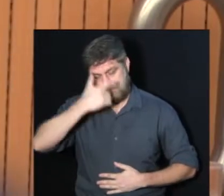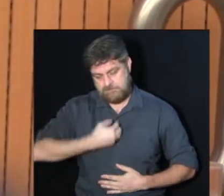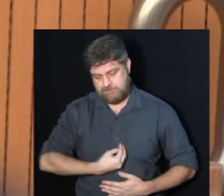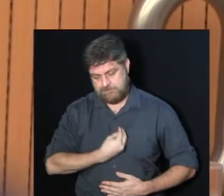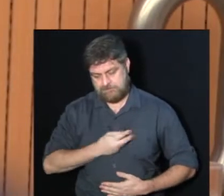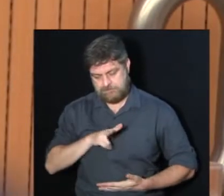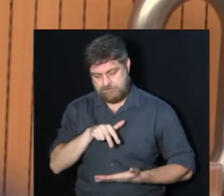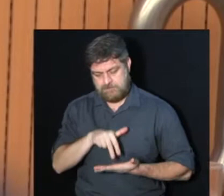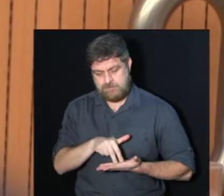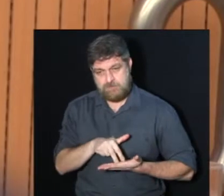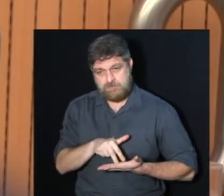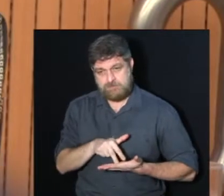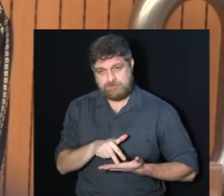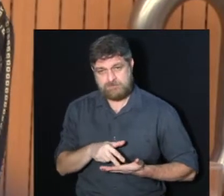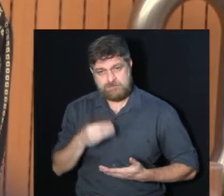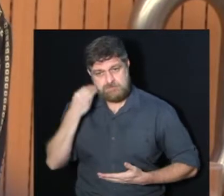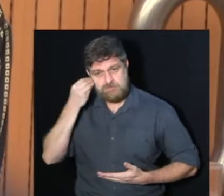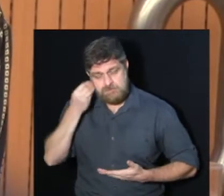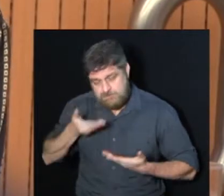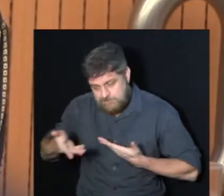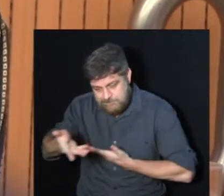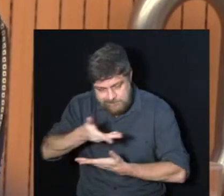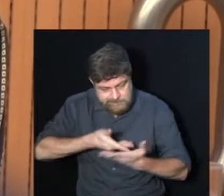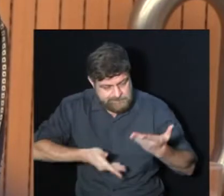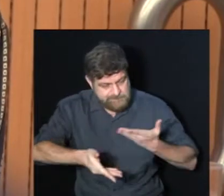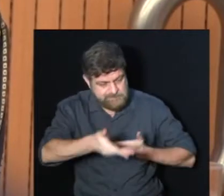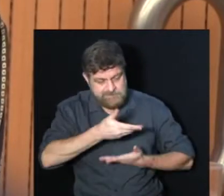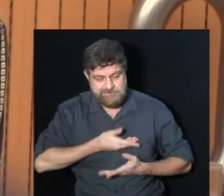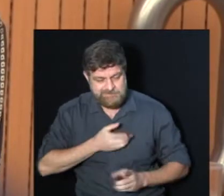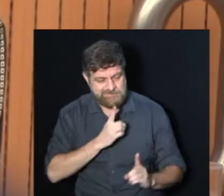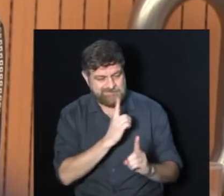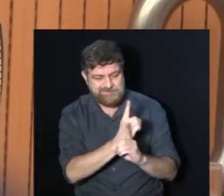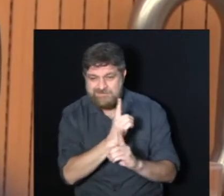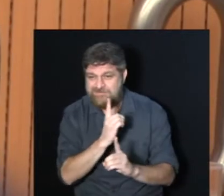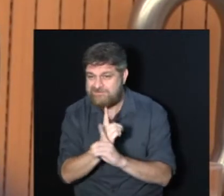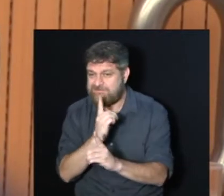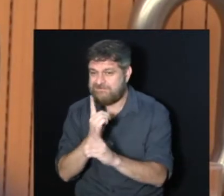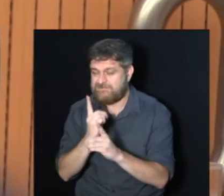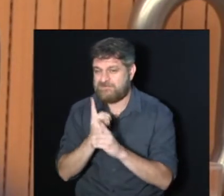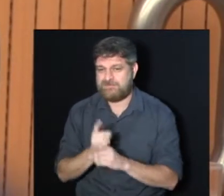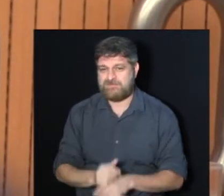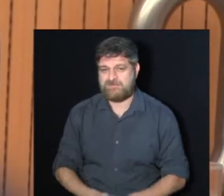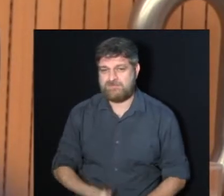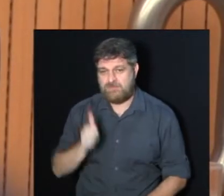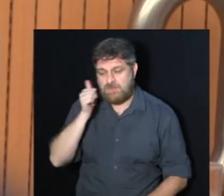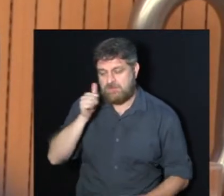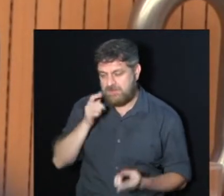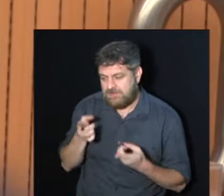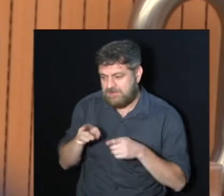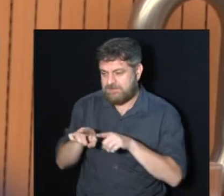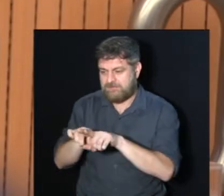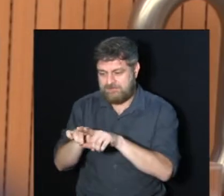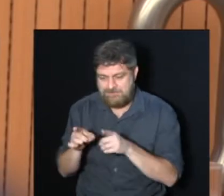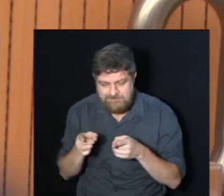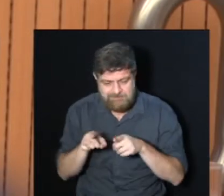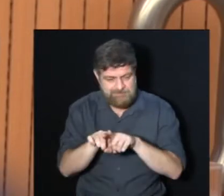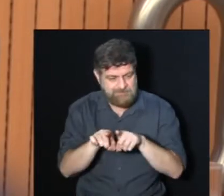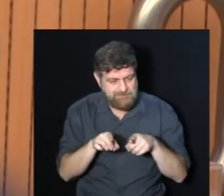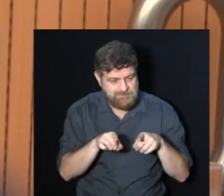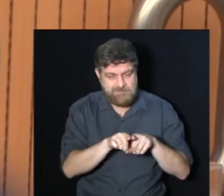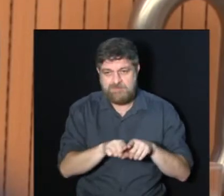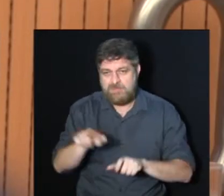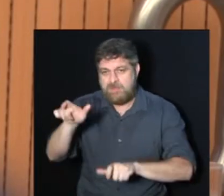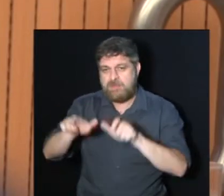poder compartilhar e reencontrar antigas parceiras, poder reencontrar pessoas